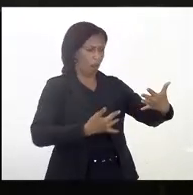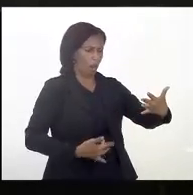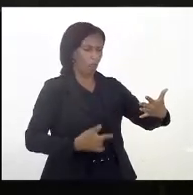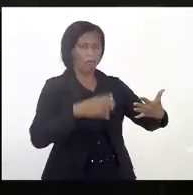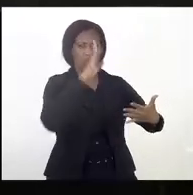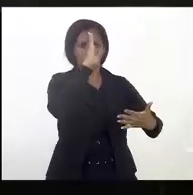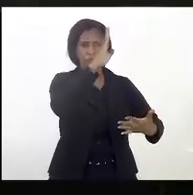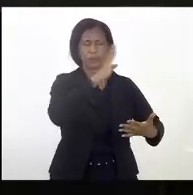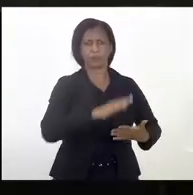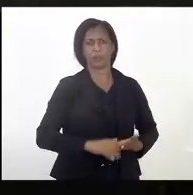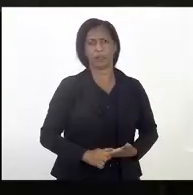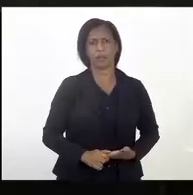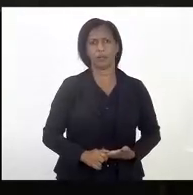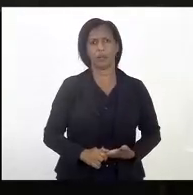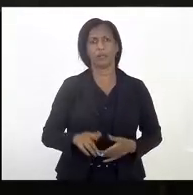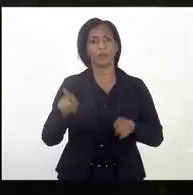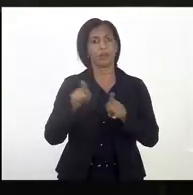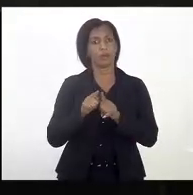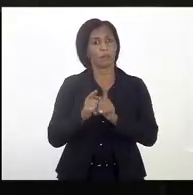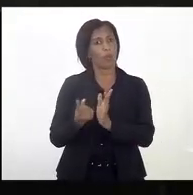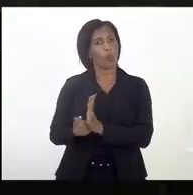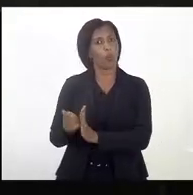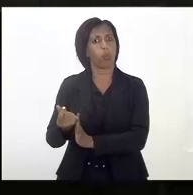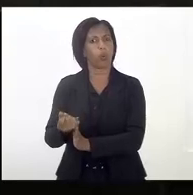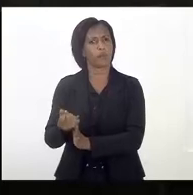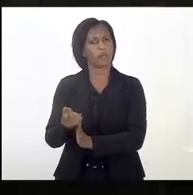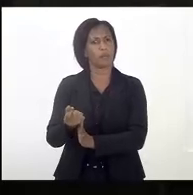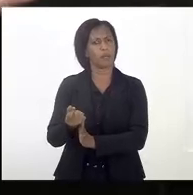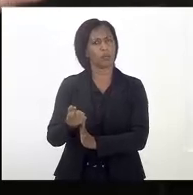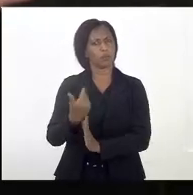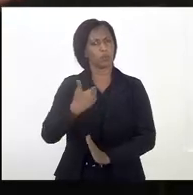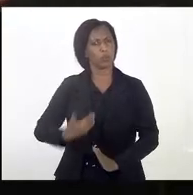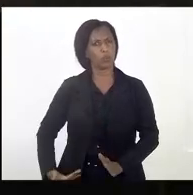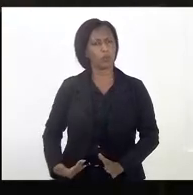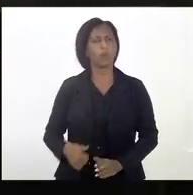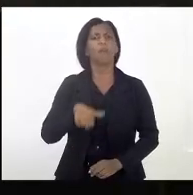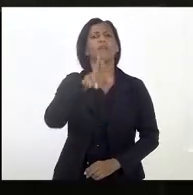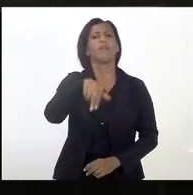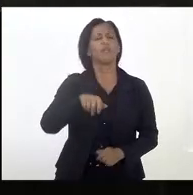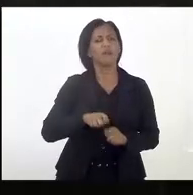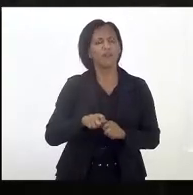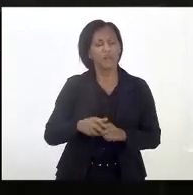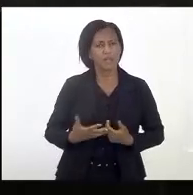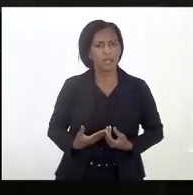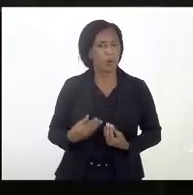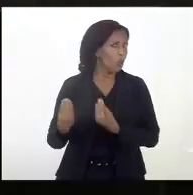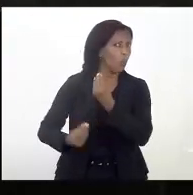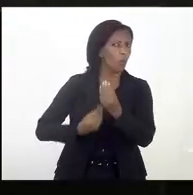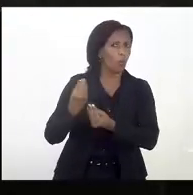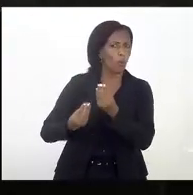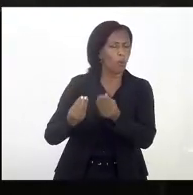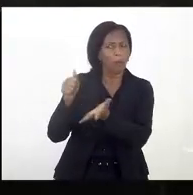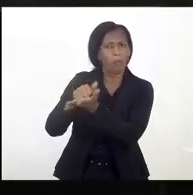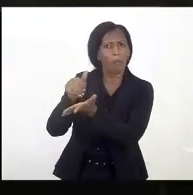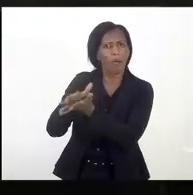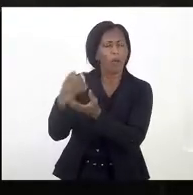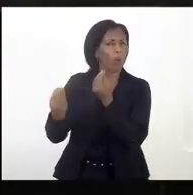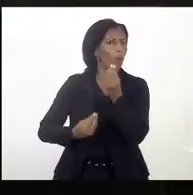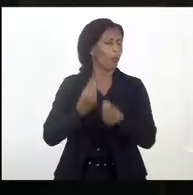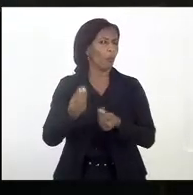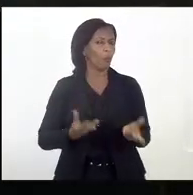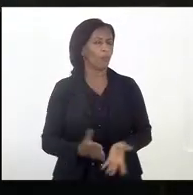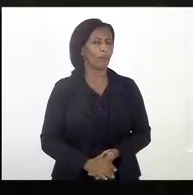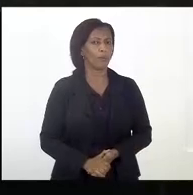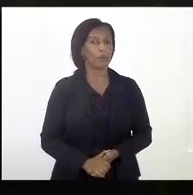define a prioridade que os execução do orçamento tudo aqui vai fazer isso em que condições Em que circunstâncias né